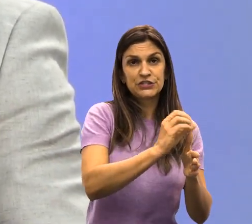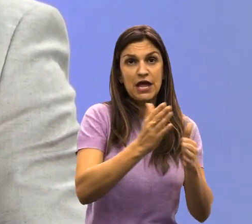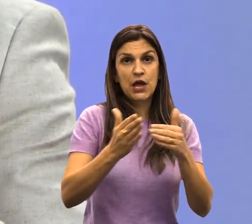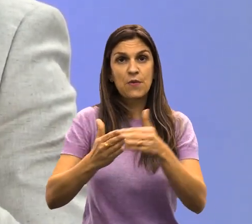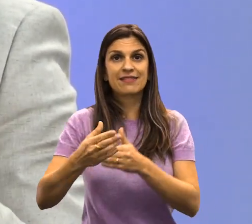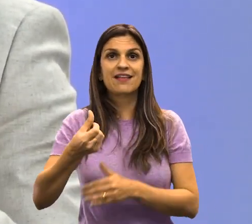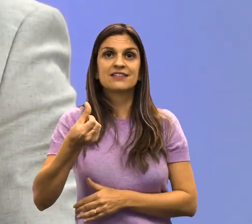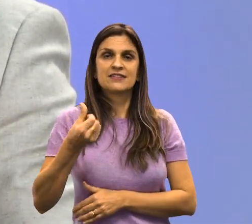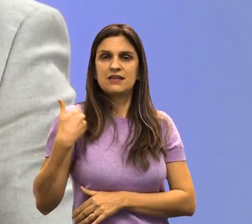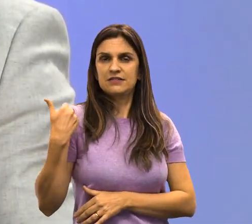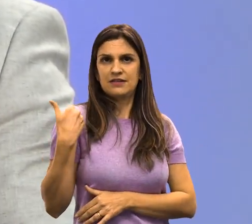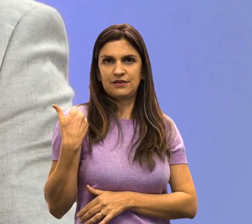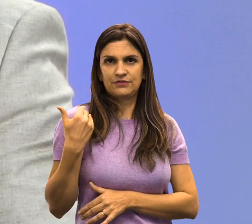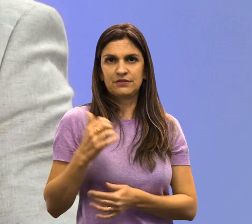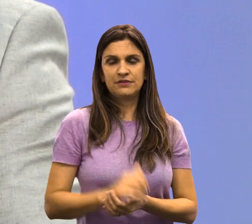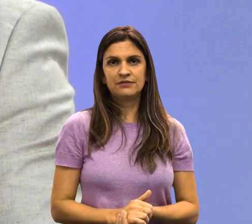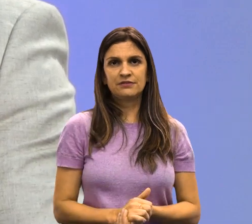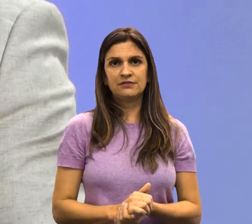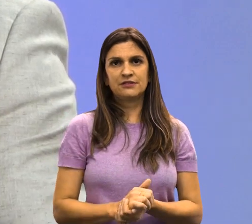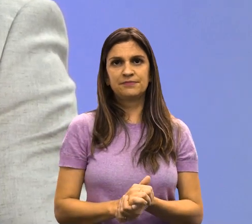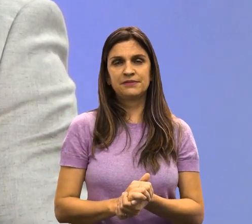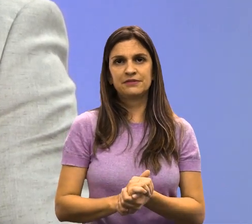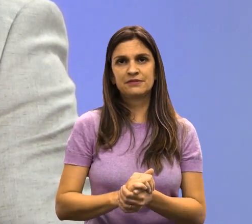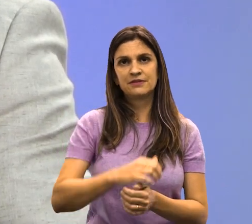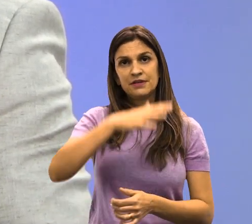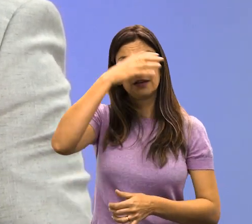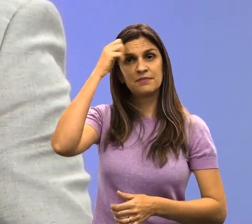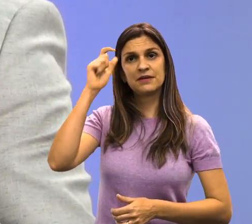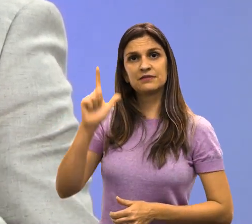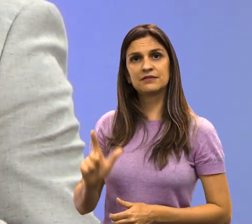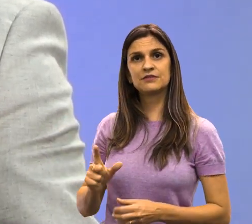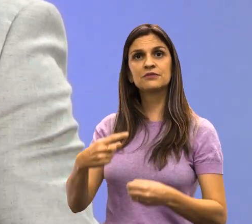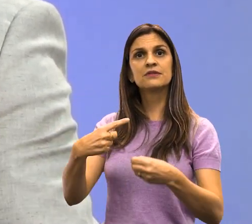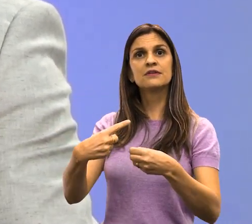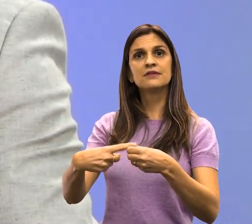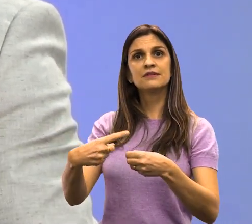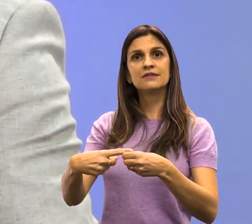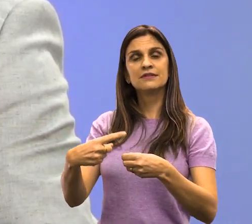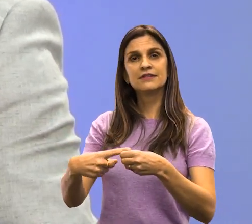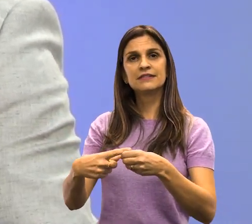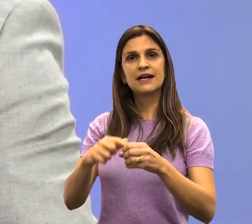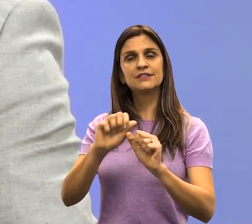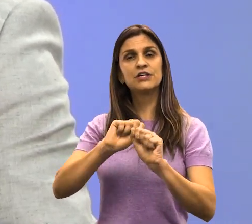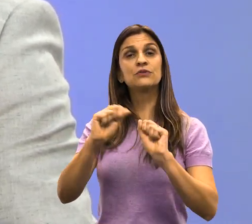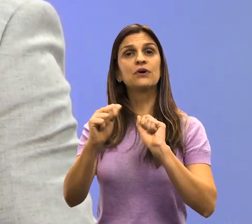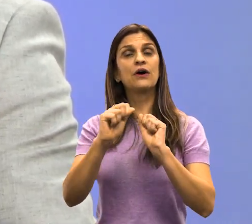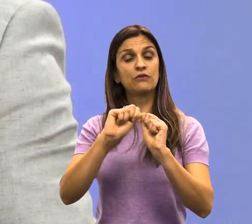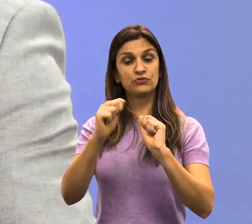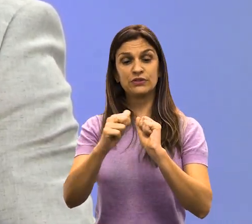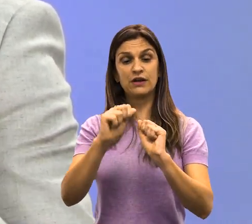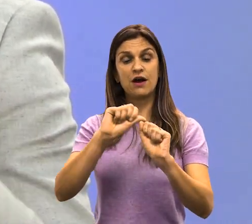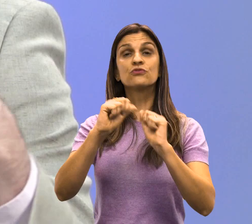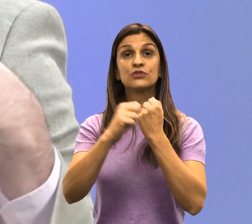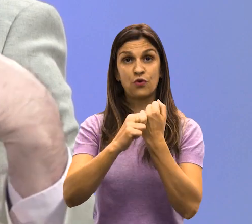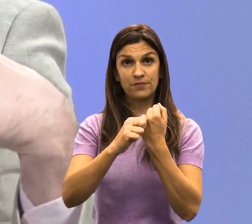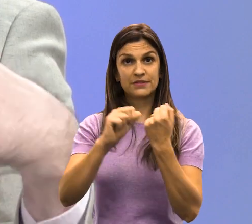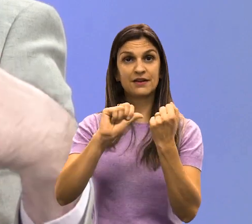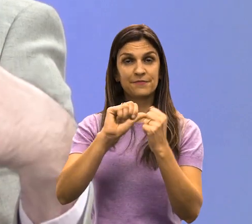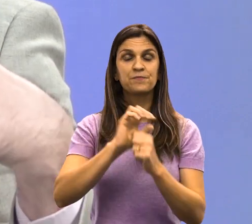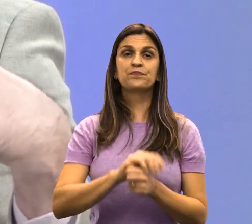do Sul, somente Alcinópolis tem. E o que é, na verdade, essa primeira infância? Ela corresponde